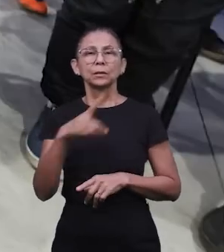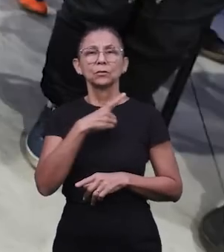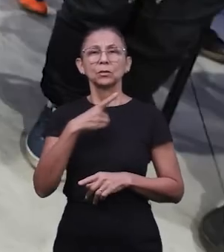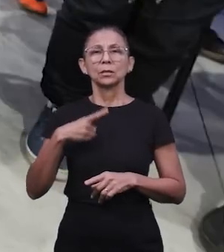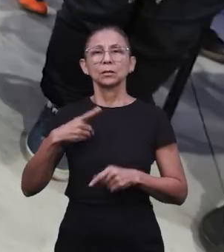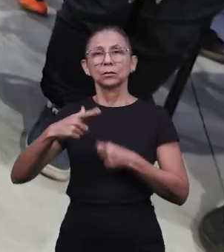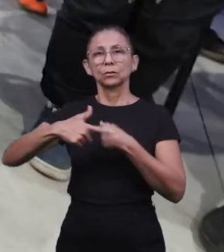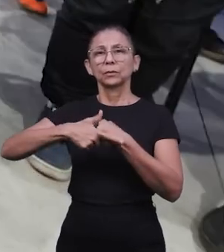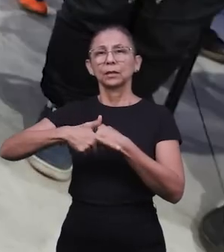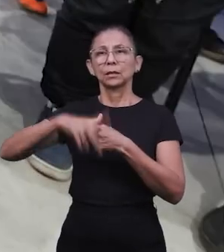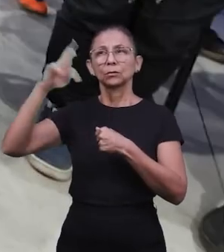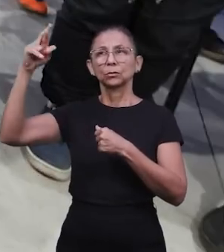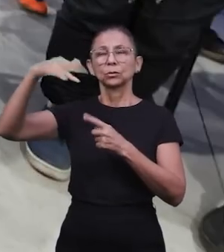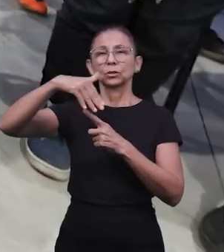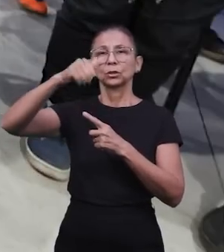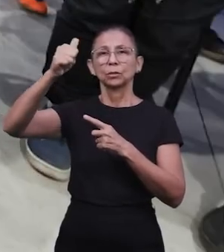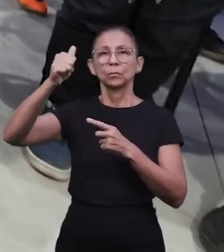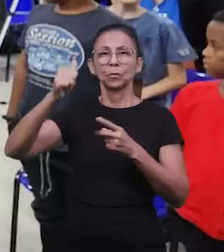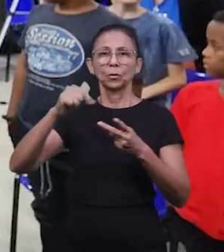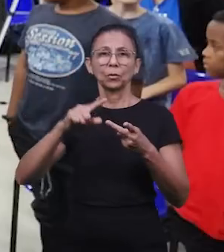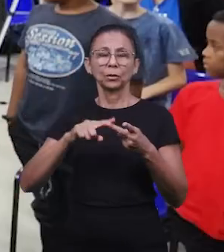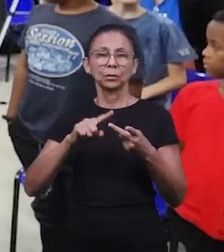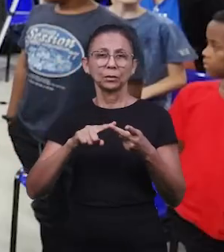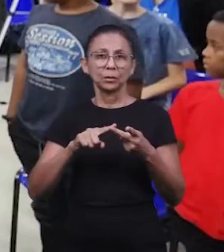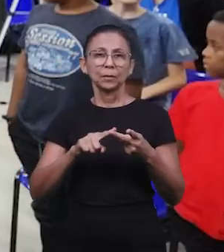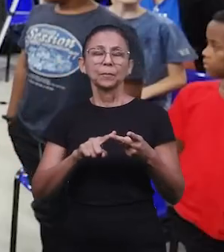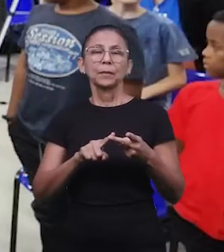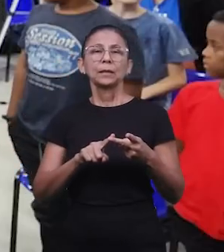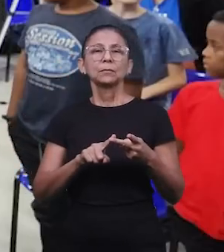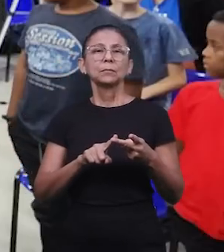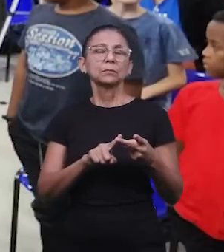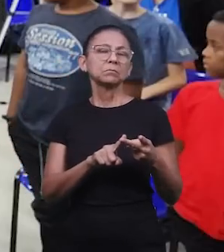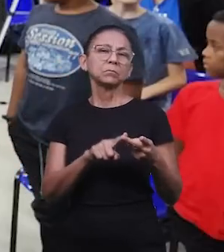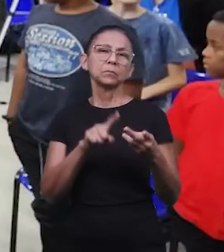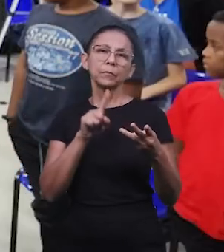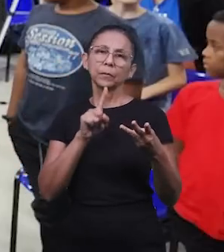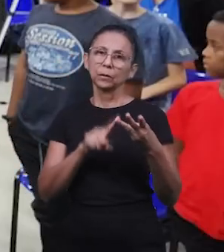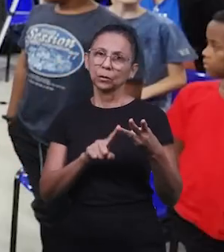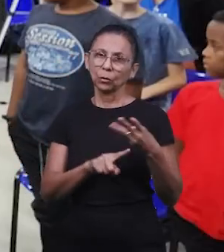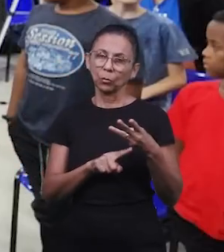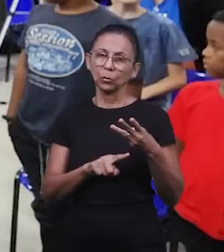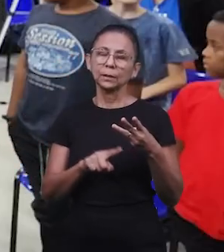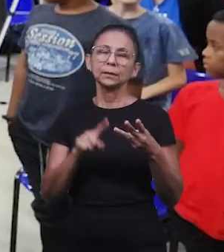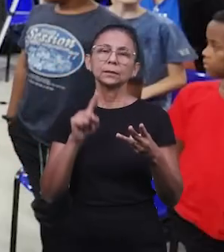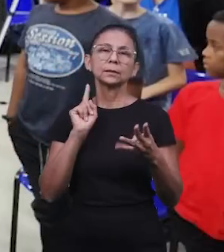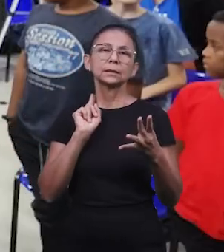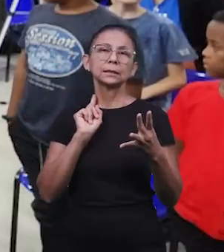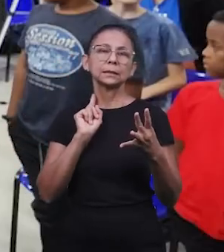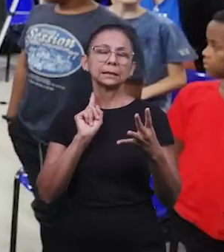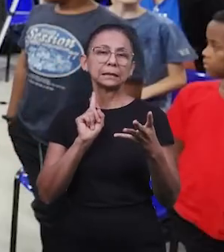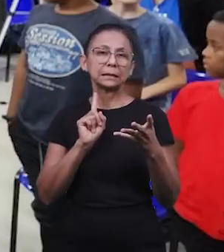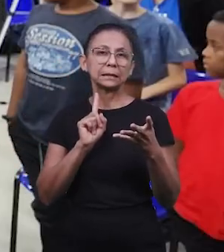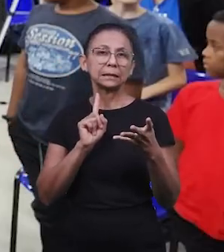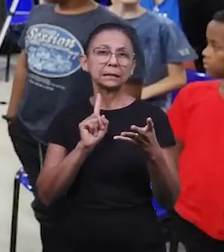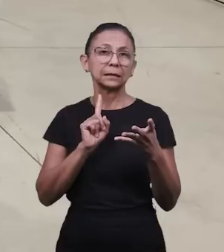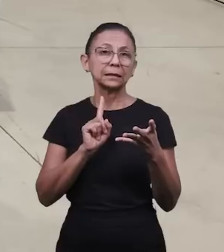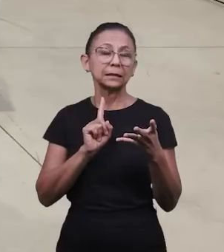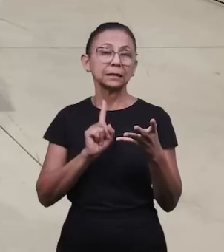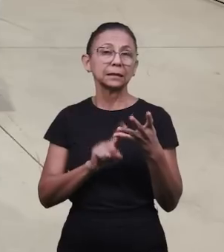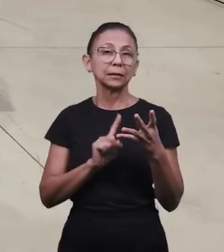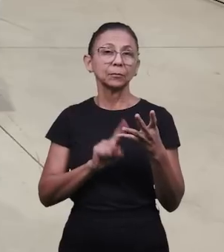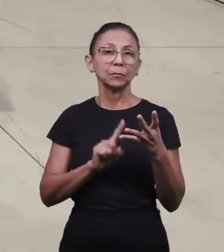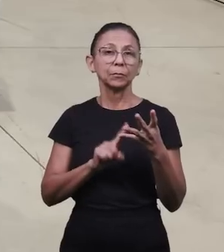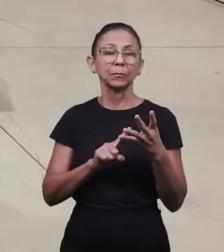irmãos Carlos Lugo, da Igreja de Águas Claras, Djalma Guzmão, da Igreja de Eldorado do Sul, André Gustavo, da Igreja de